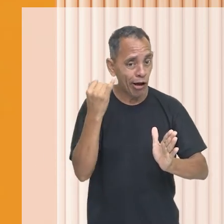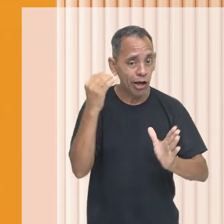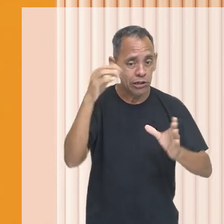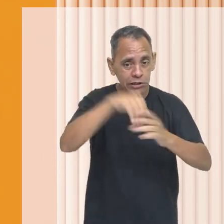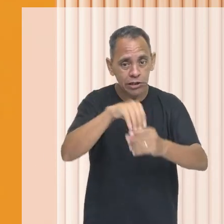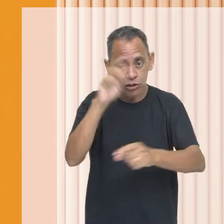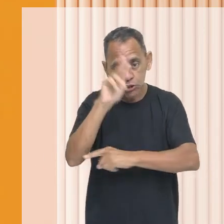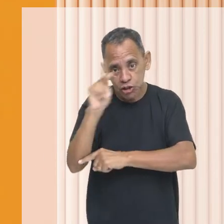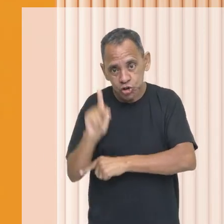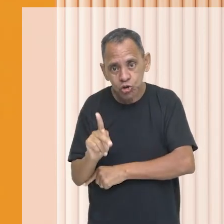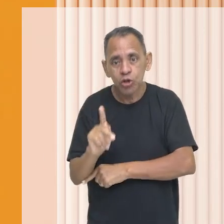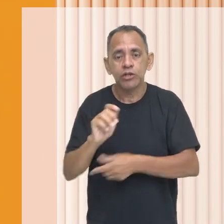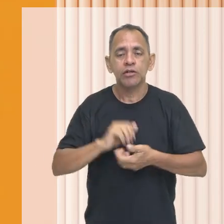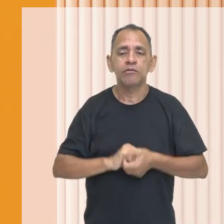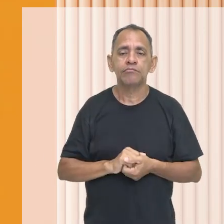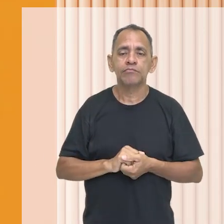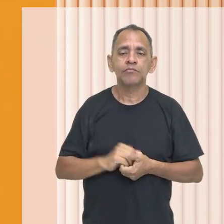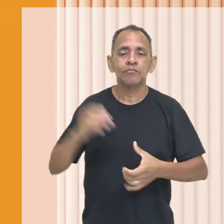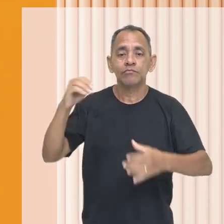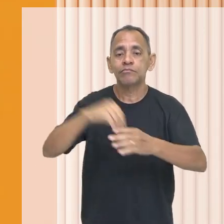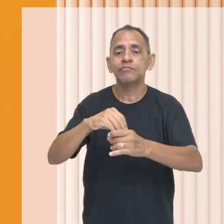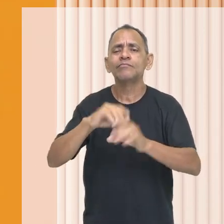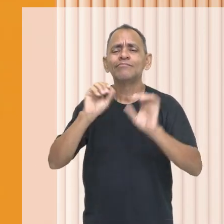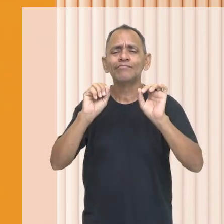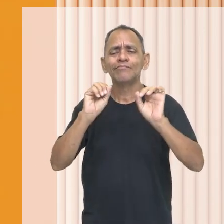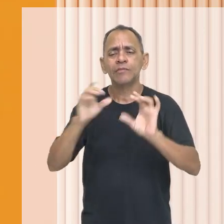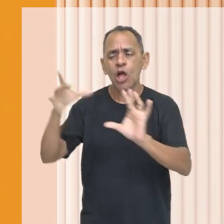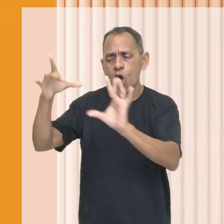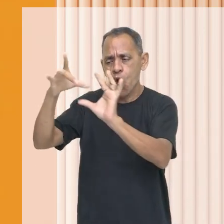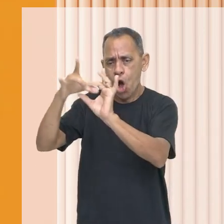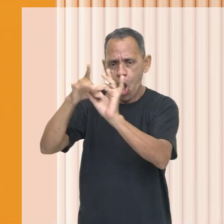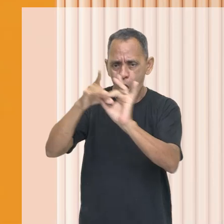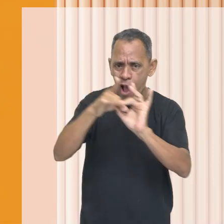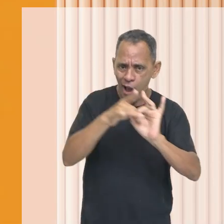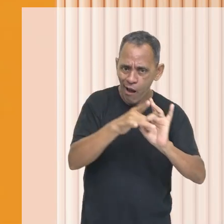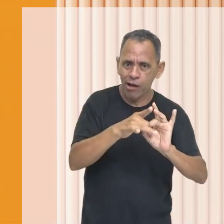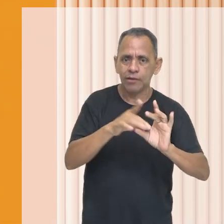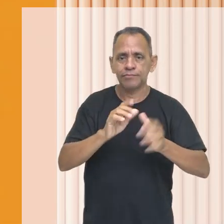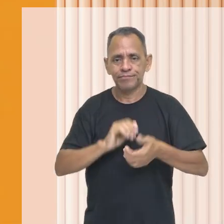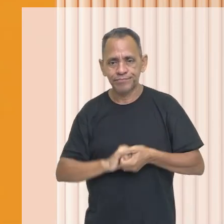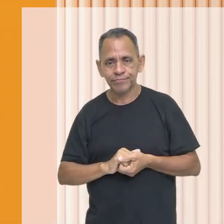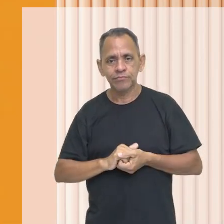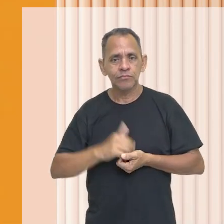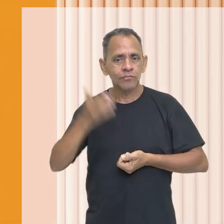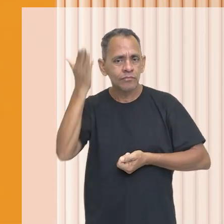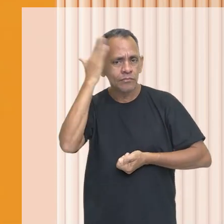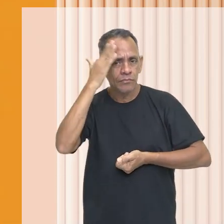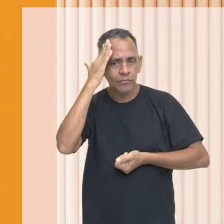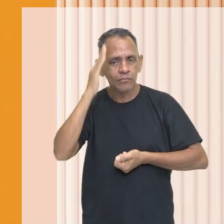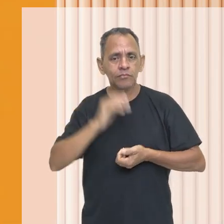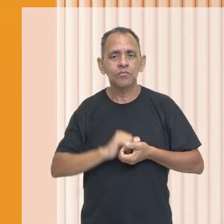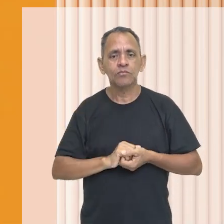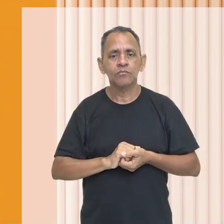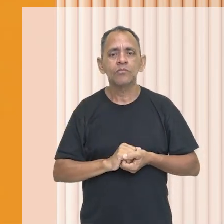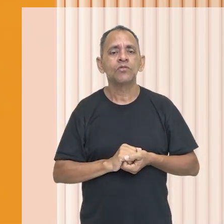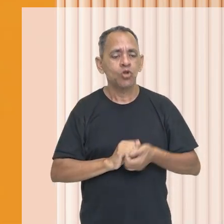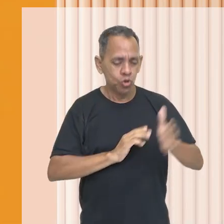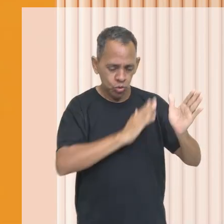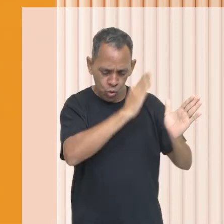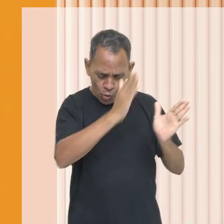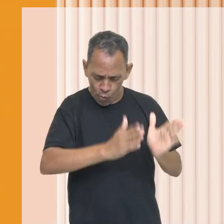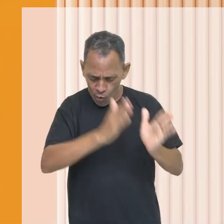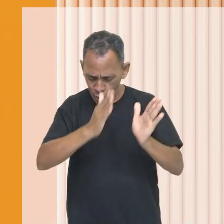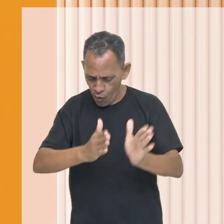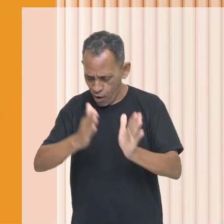chamada contexto, tá bom? Então, compreenda, que toda fase da história ela apresenta